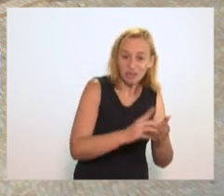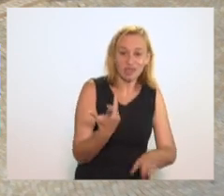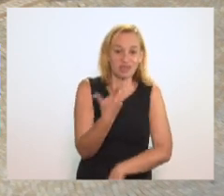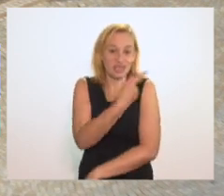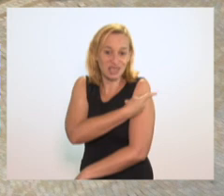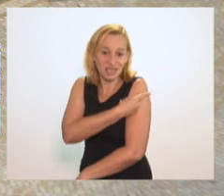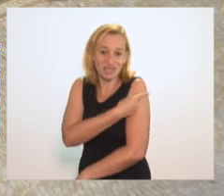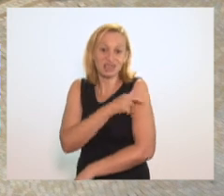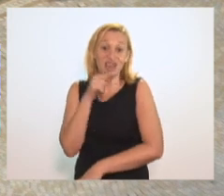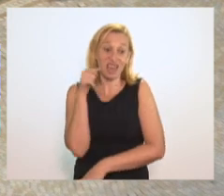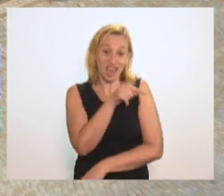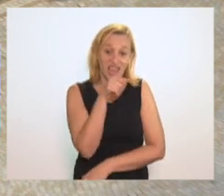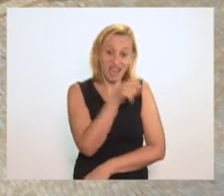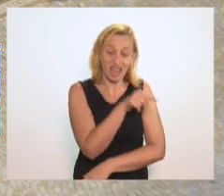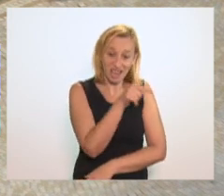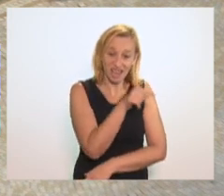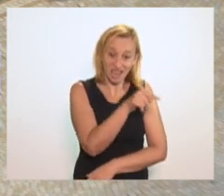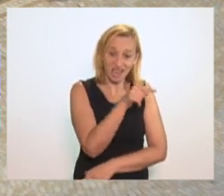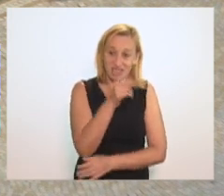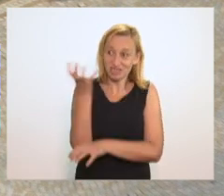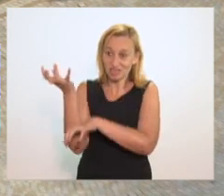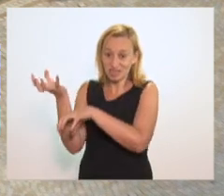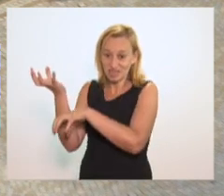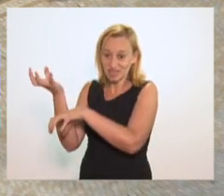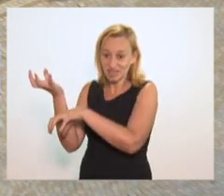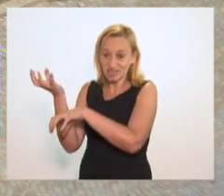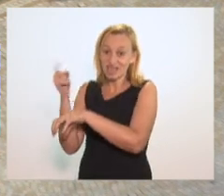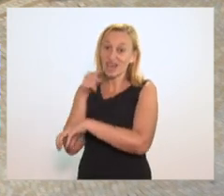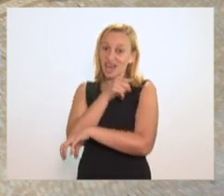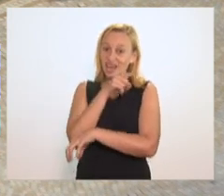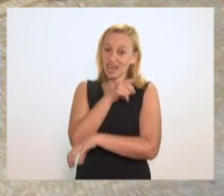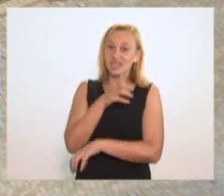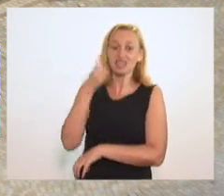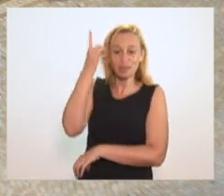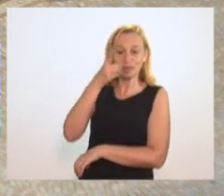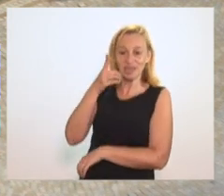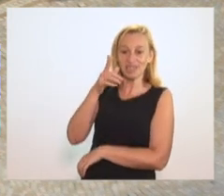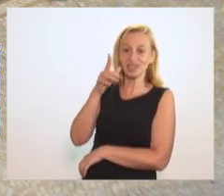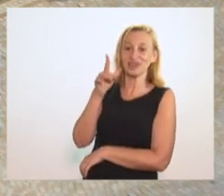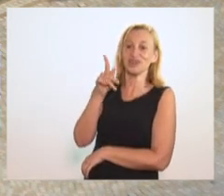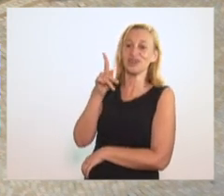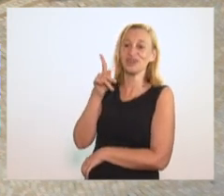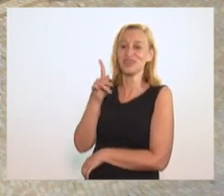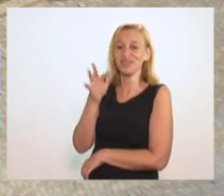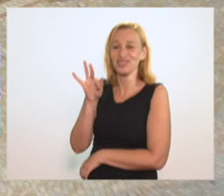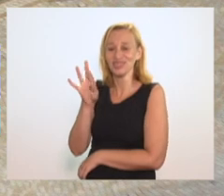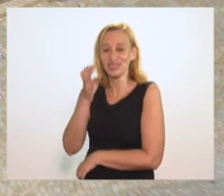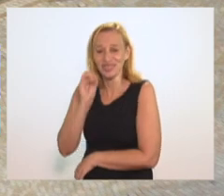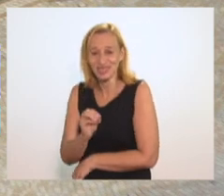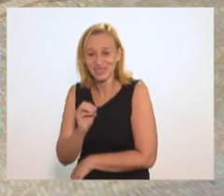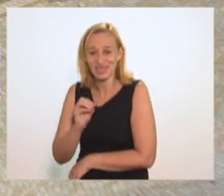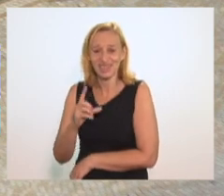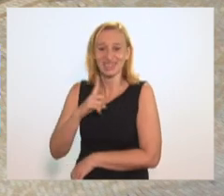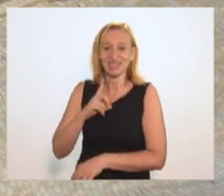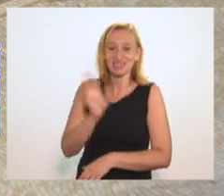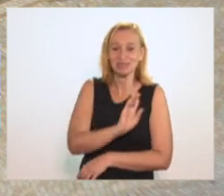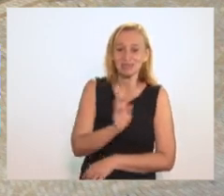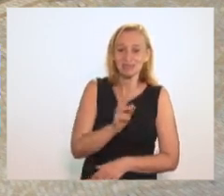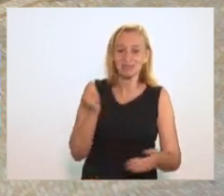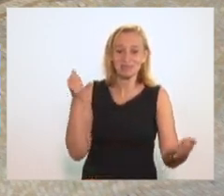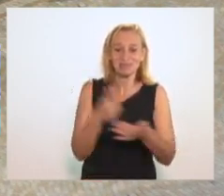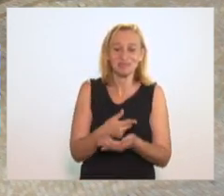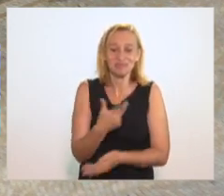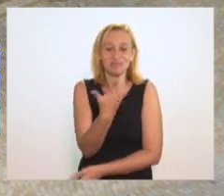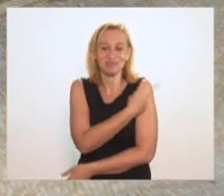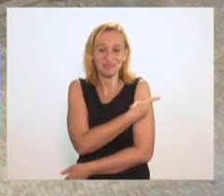eles no congresso nacional com aquele deputado que tem frouxo até no nome obstaculizou a compra de vacinas